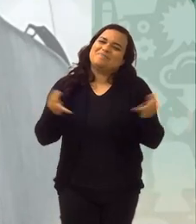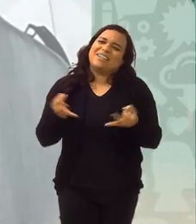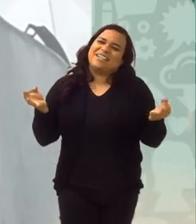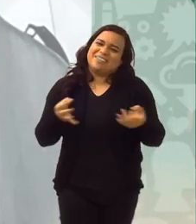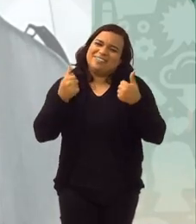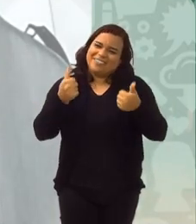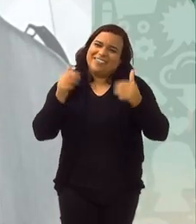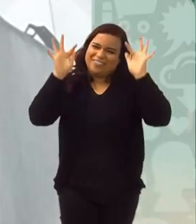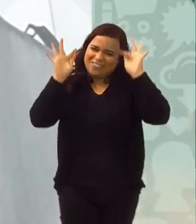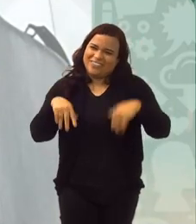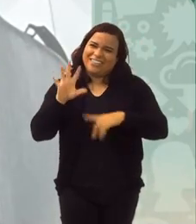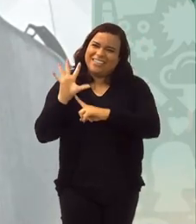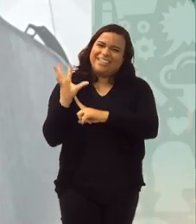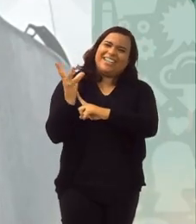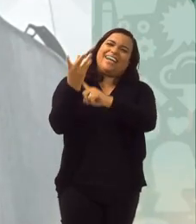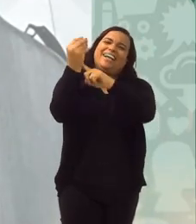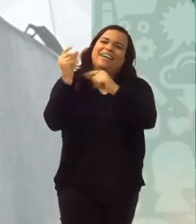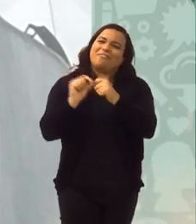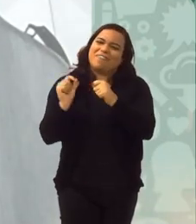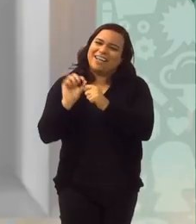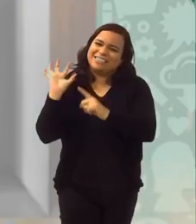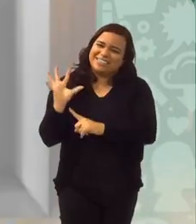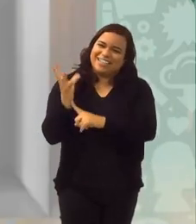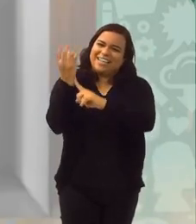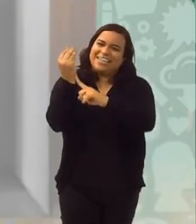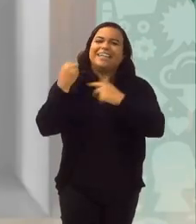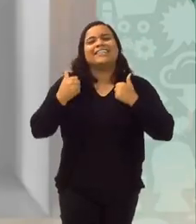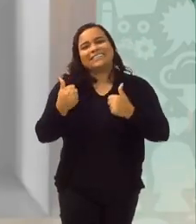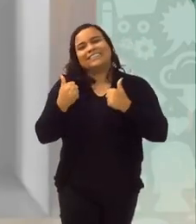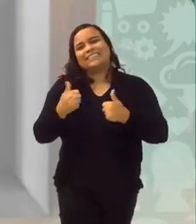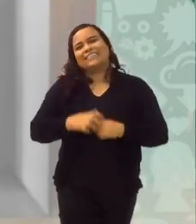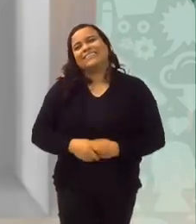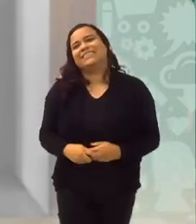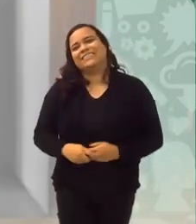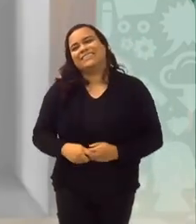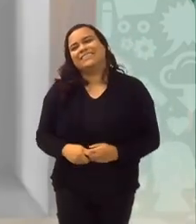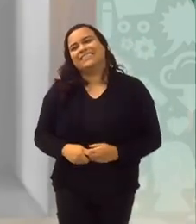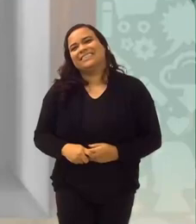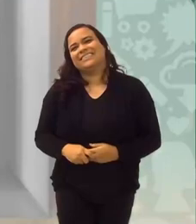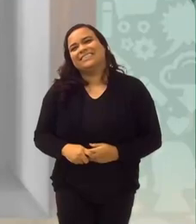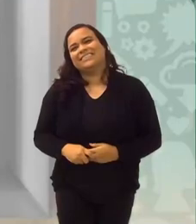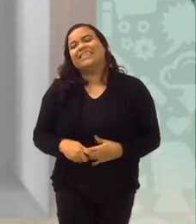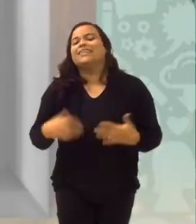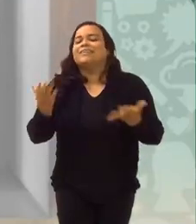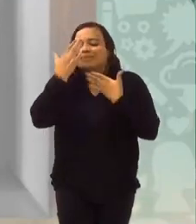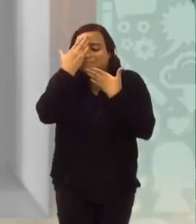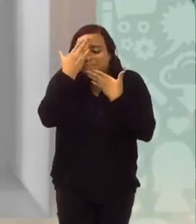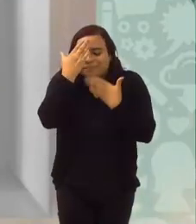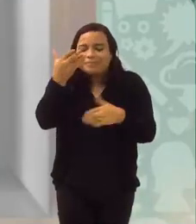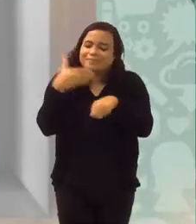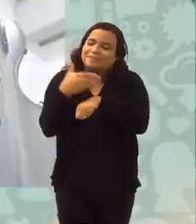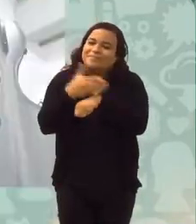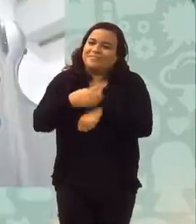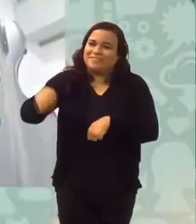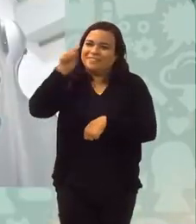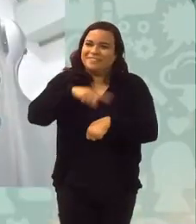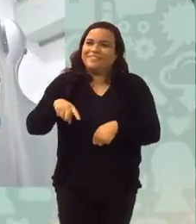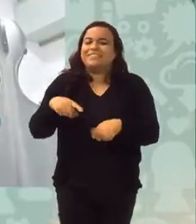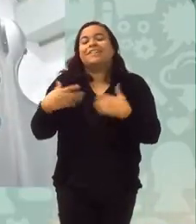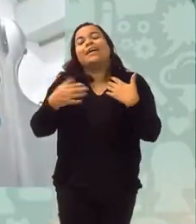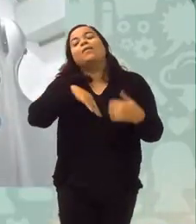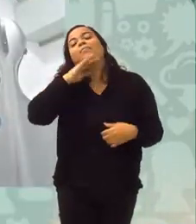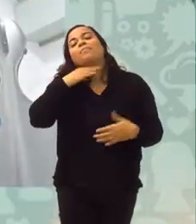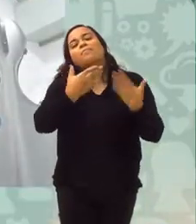né? Ouçam música. Perfeito, vamos finalizar com arte, né? Vamos fazer arte.